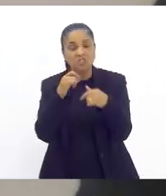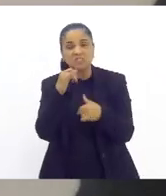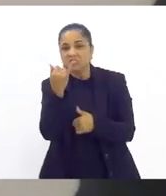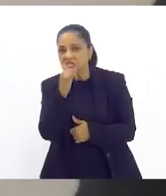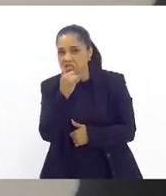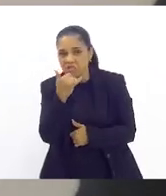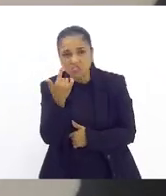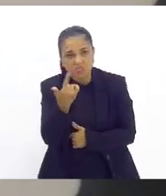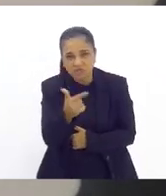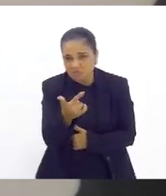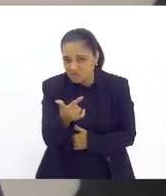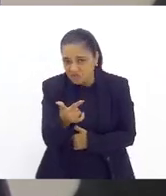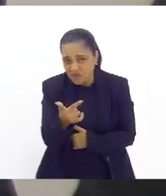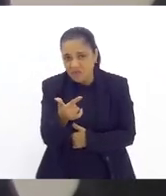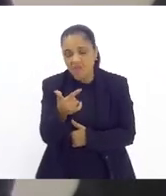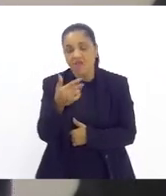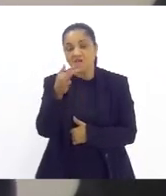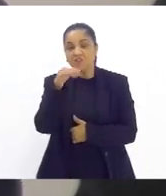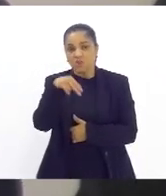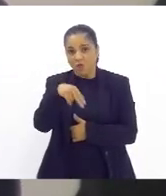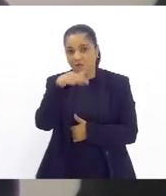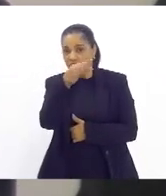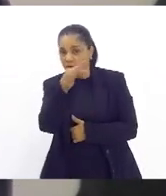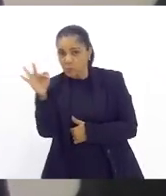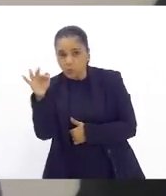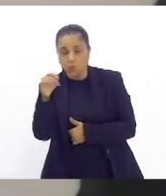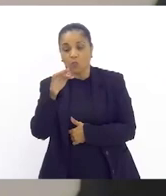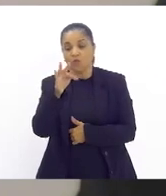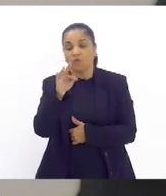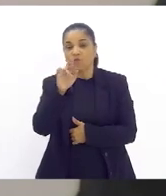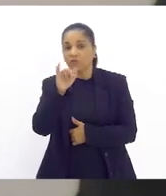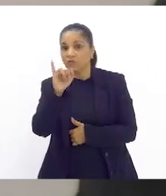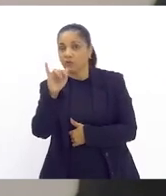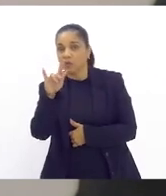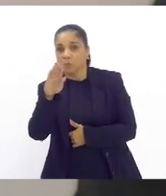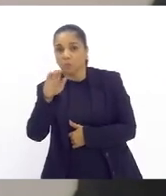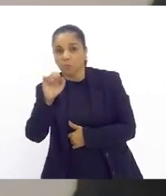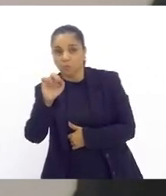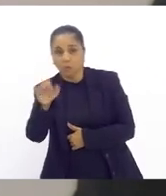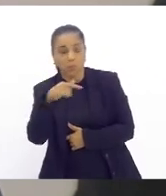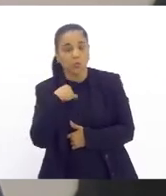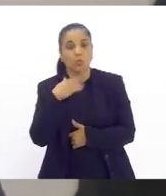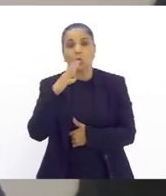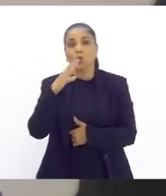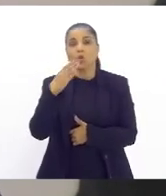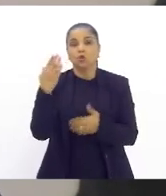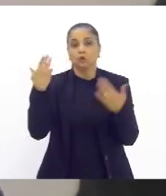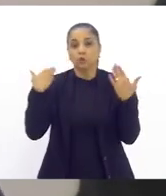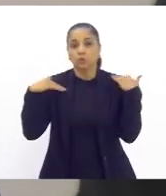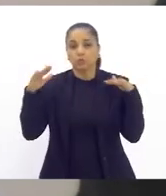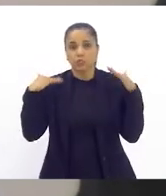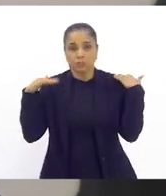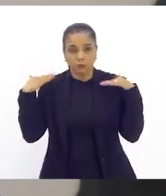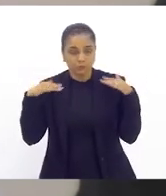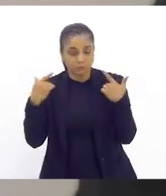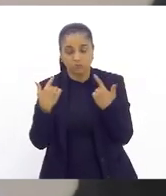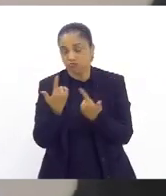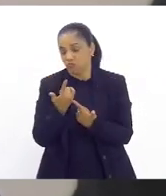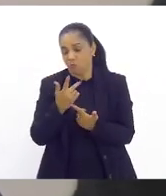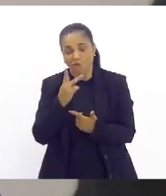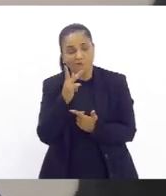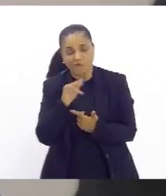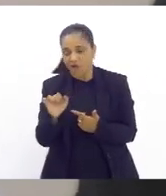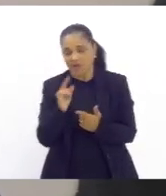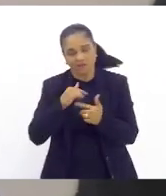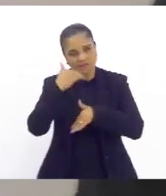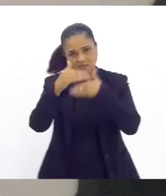de energia não vai crescer Friburgo não vai crescer o turismo na costa verde não vai solucionar os problemas da indústria